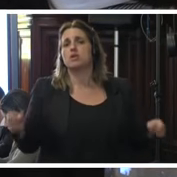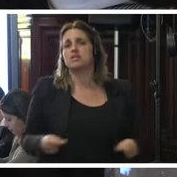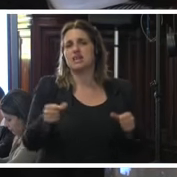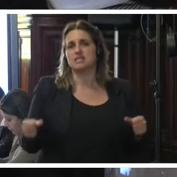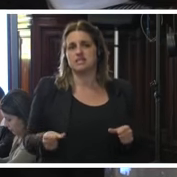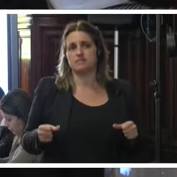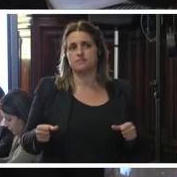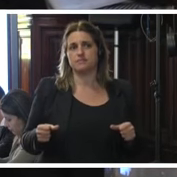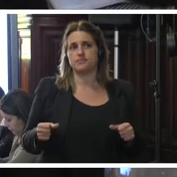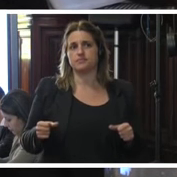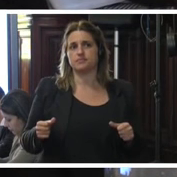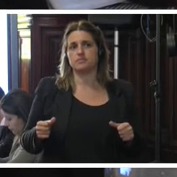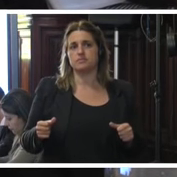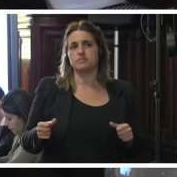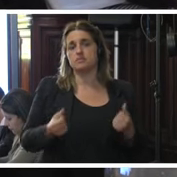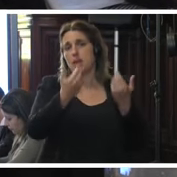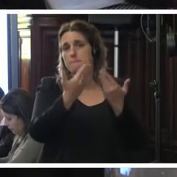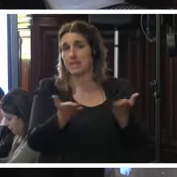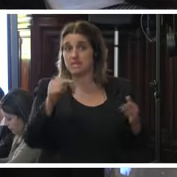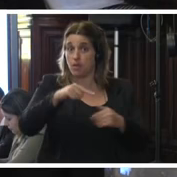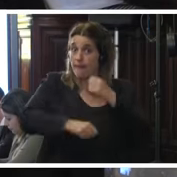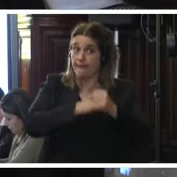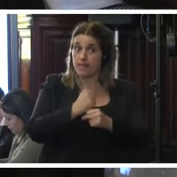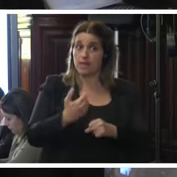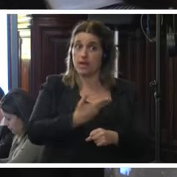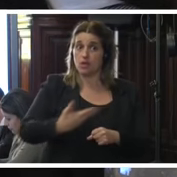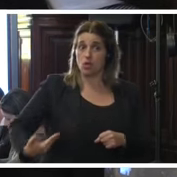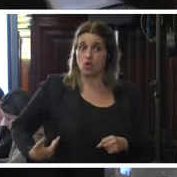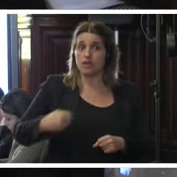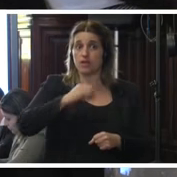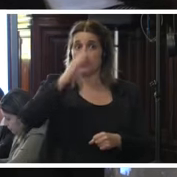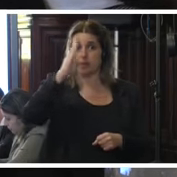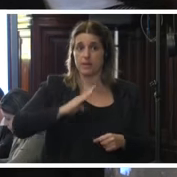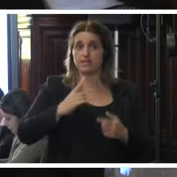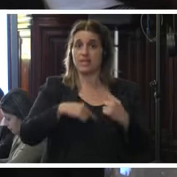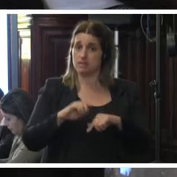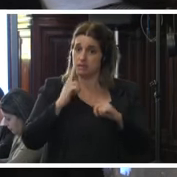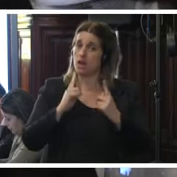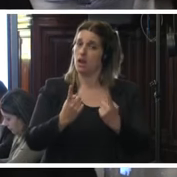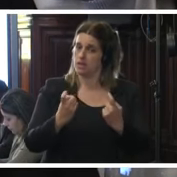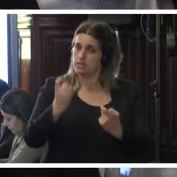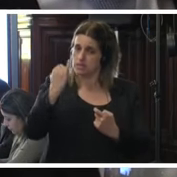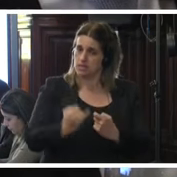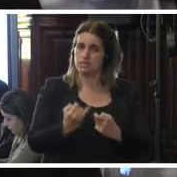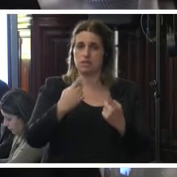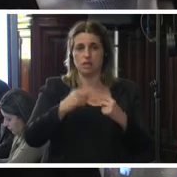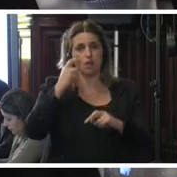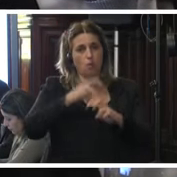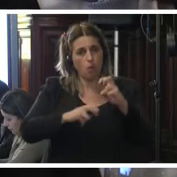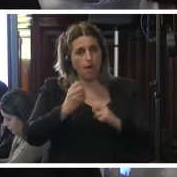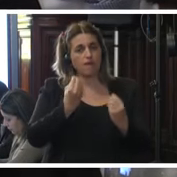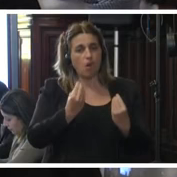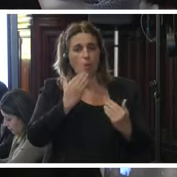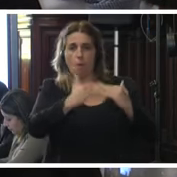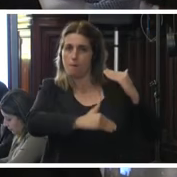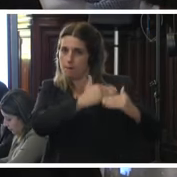no início do corrente ano, o governo brasileiro, considerando a necessidade de alinhar processos e procedimentos entre os diversos